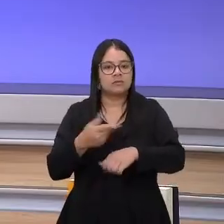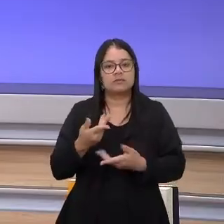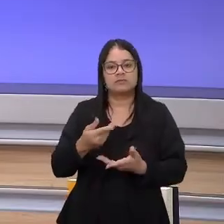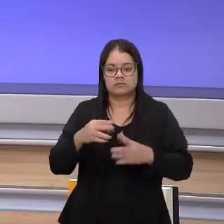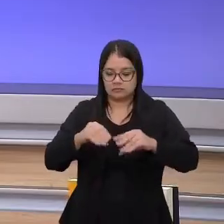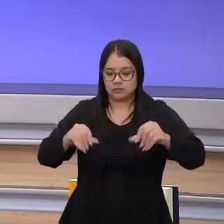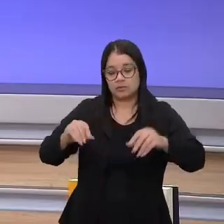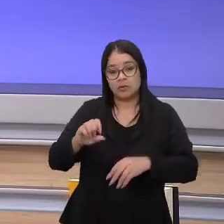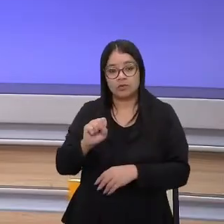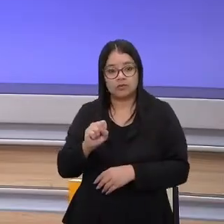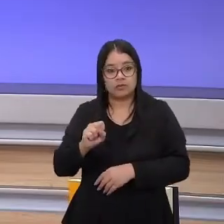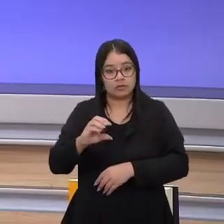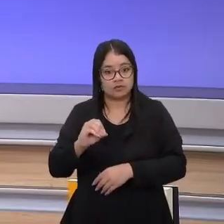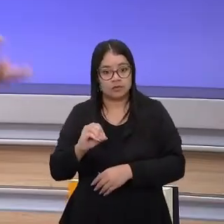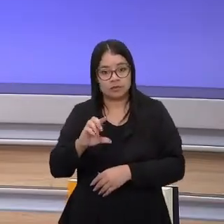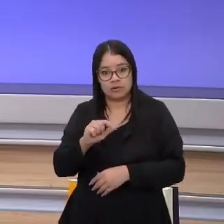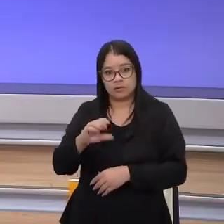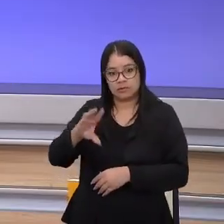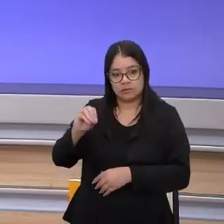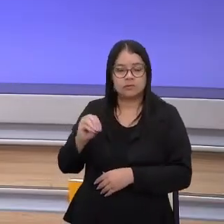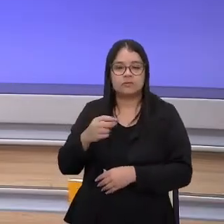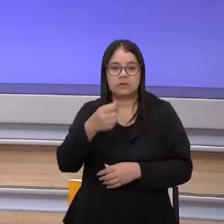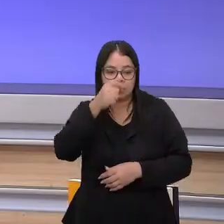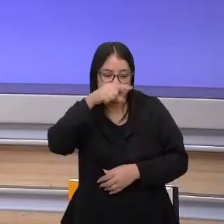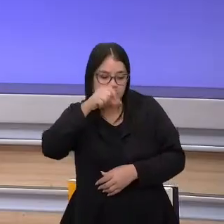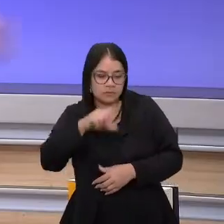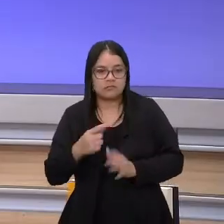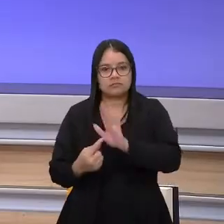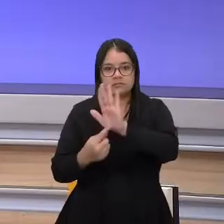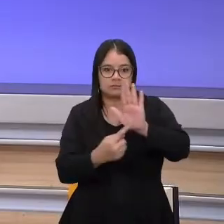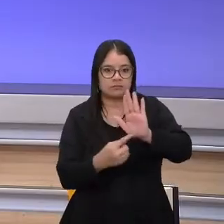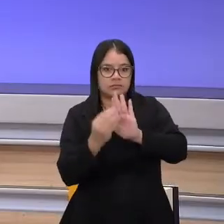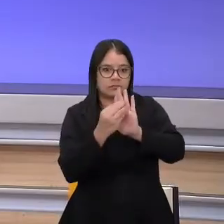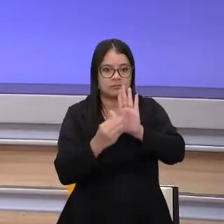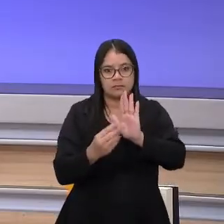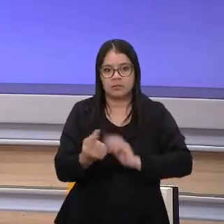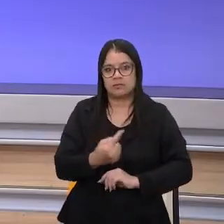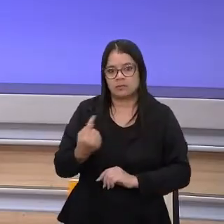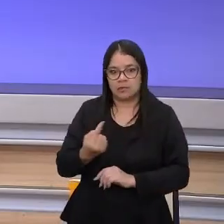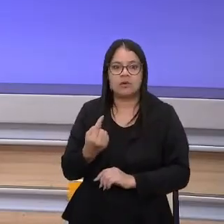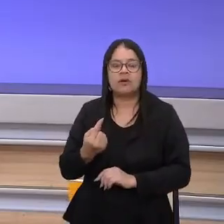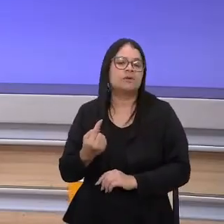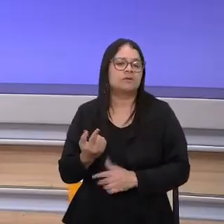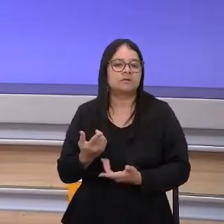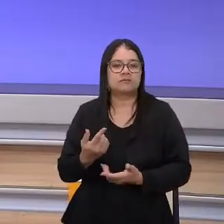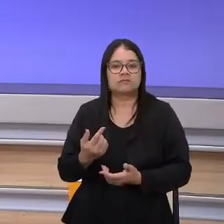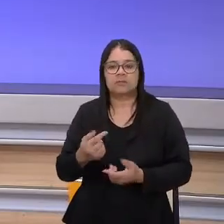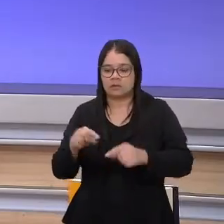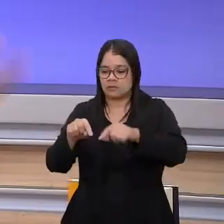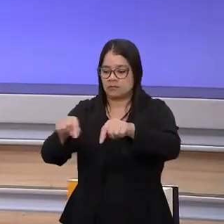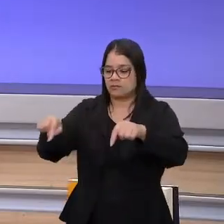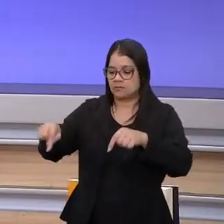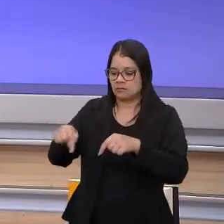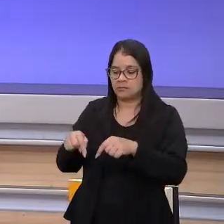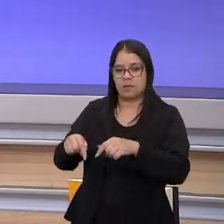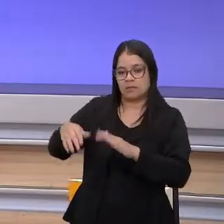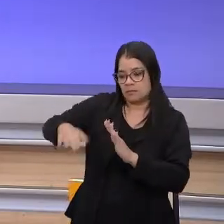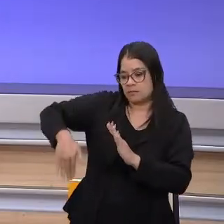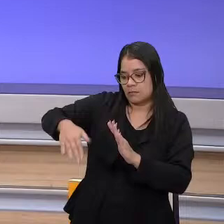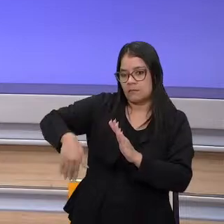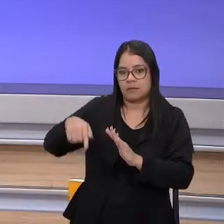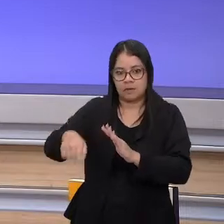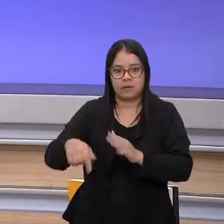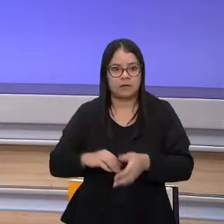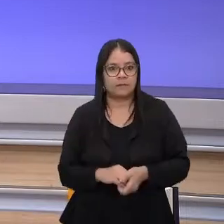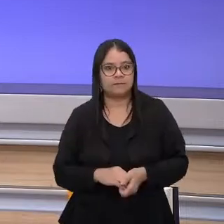depois, eu vou fazer uma introdução e uma apresentação e as ações que nós, do Lixo Zero Baixada Santistas, fazemos para estar